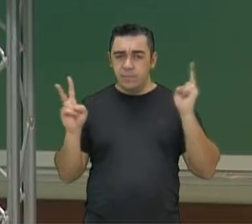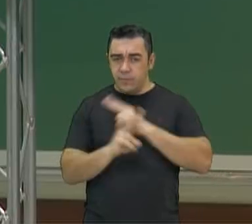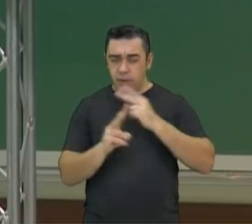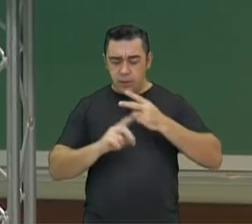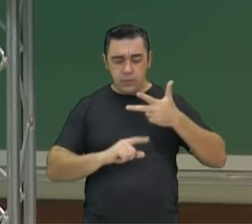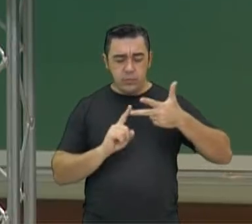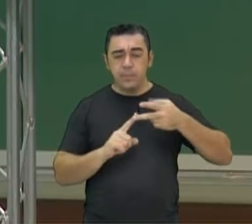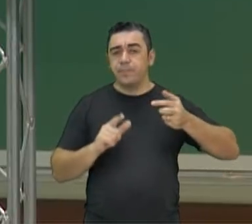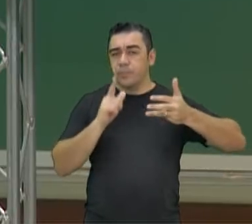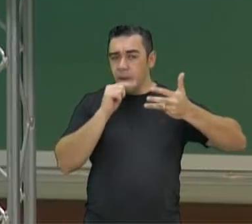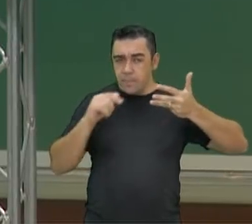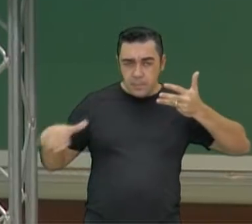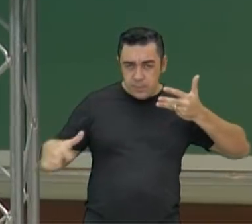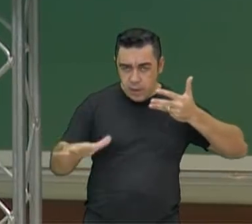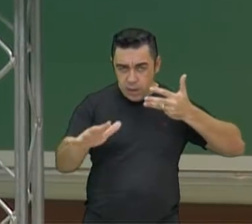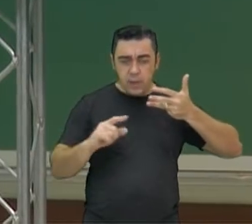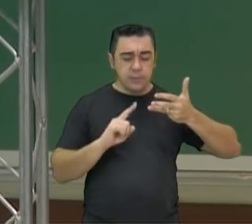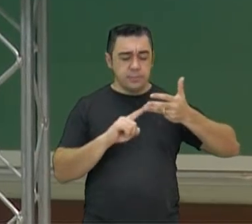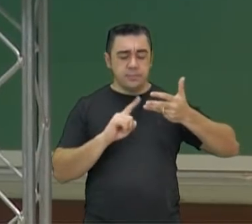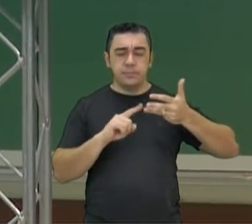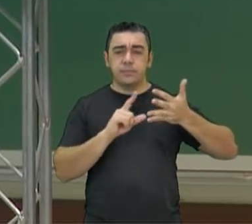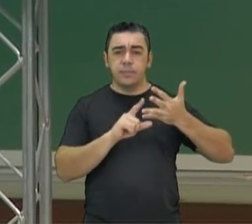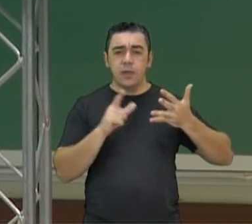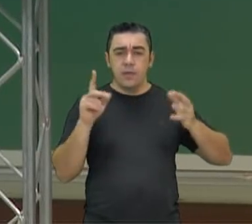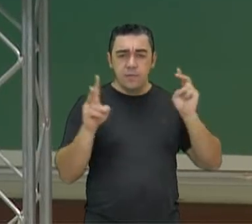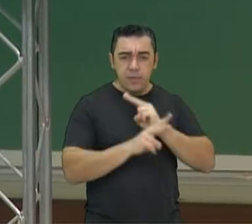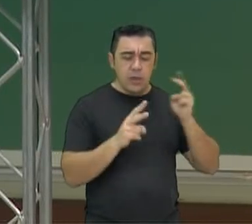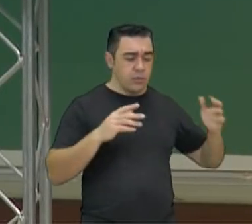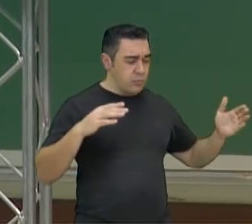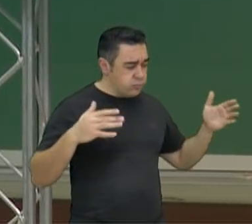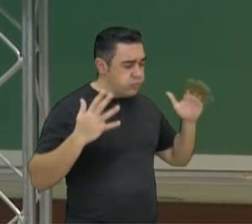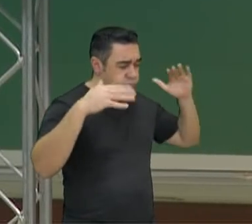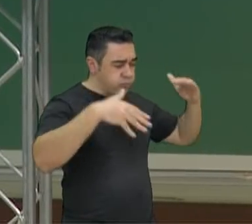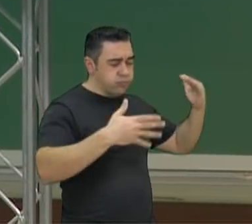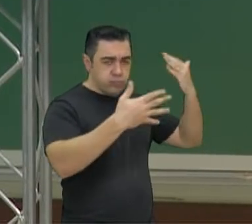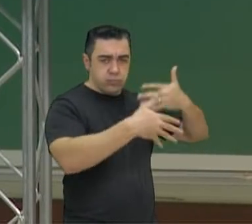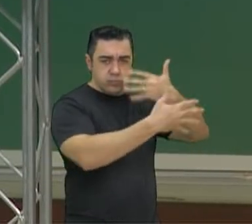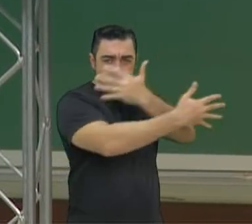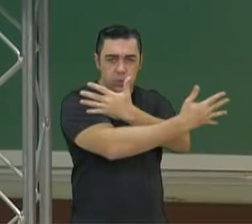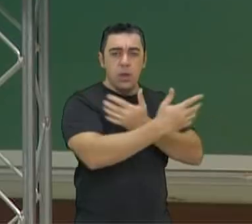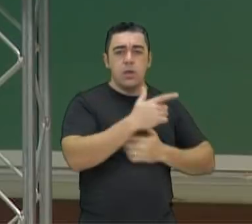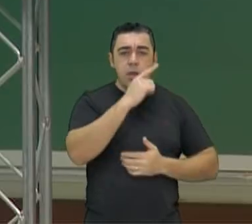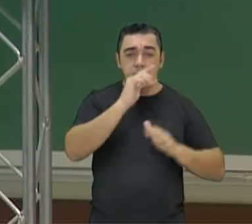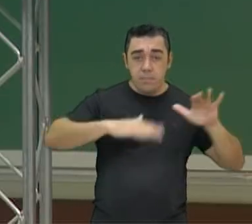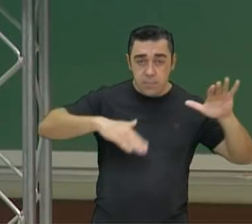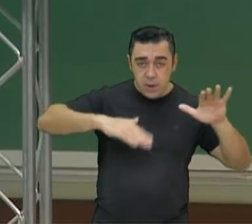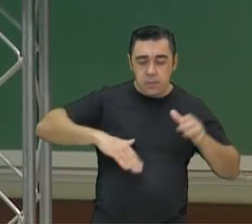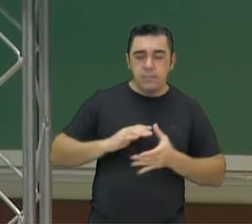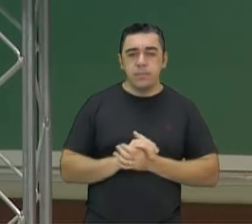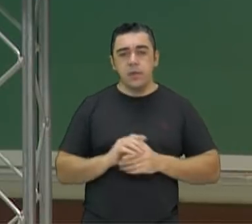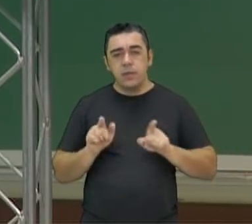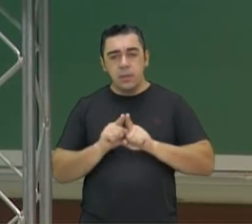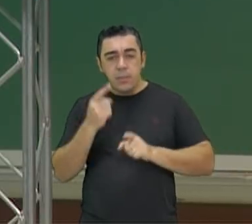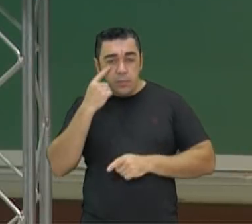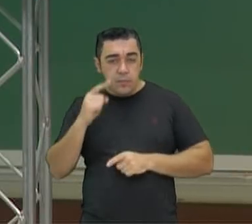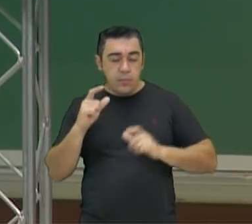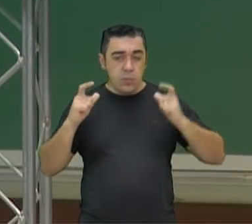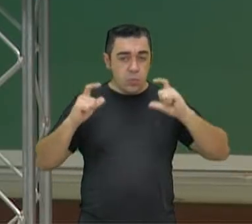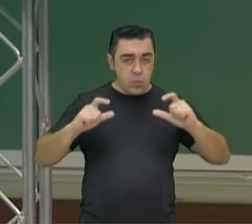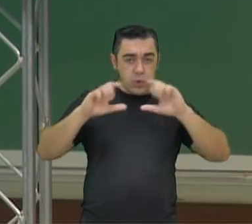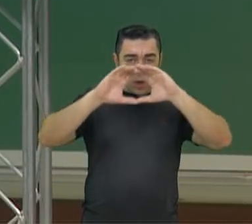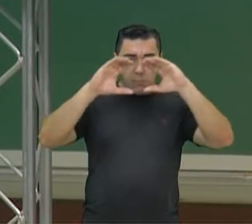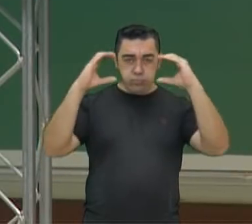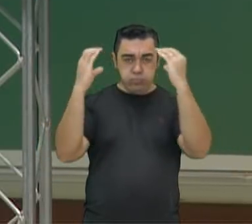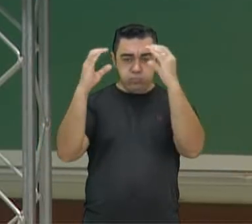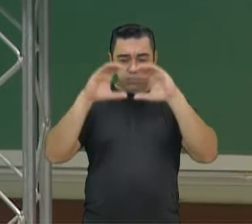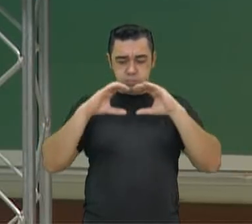correntes marítimas, maritimidade e continentalidade, e aí nós vimos a zona intertropical,